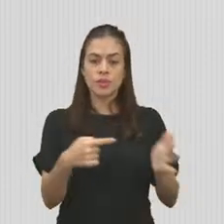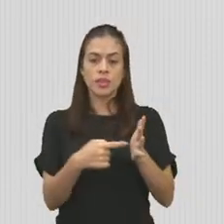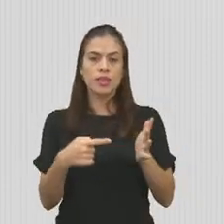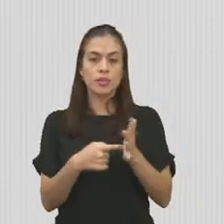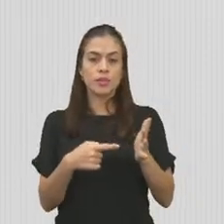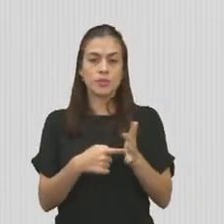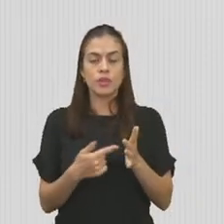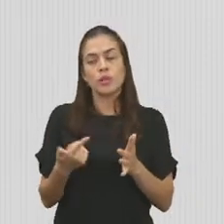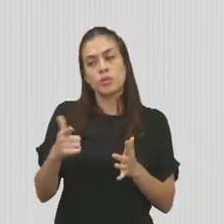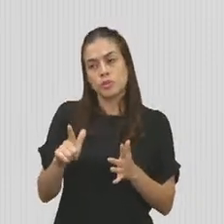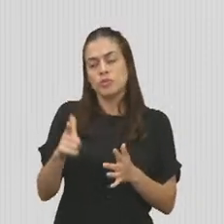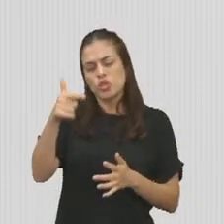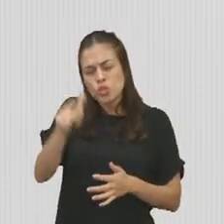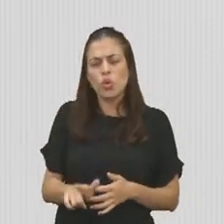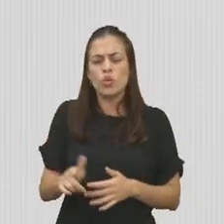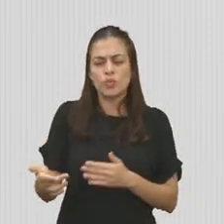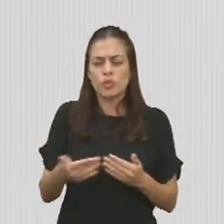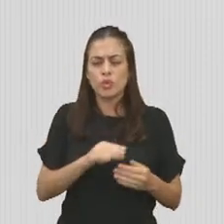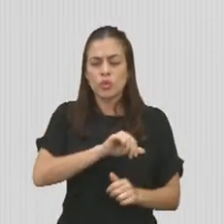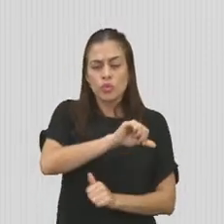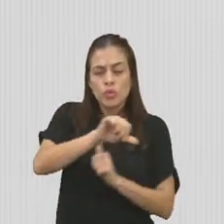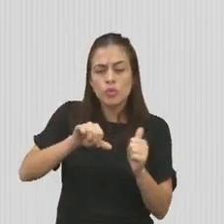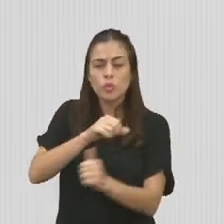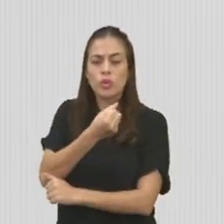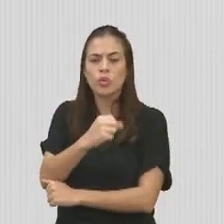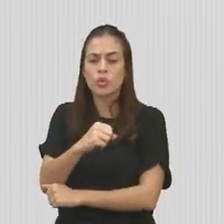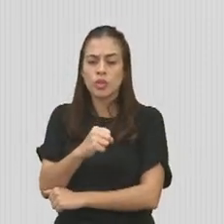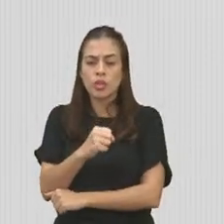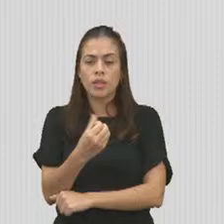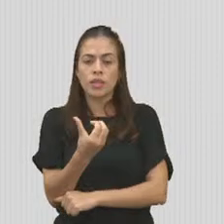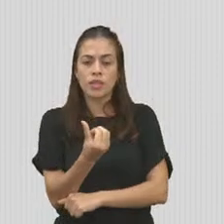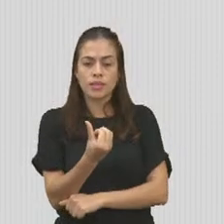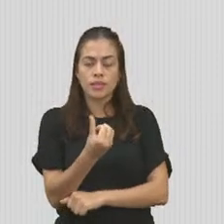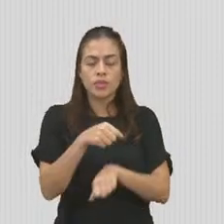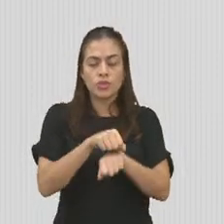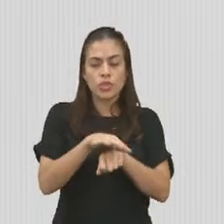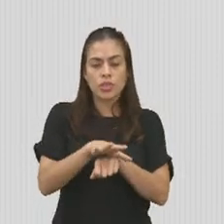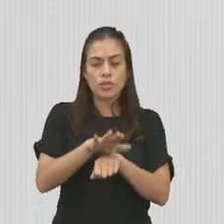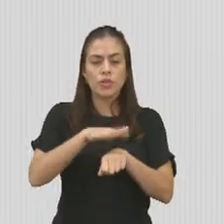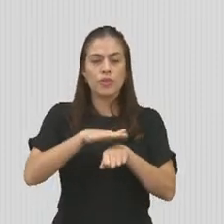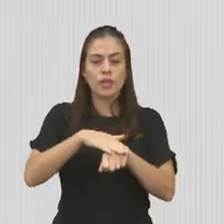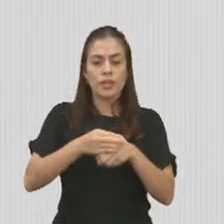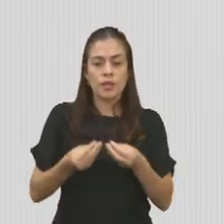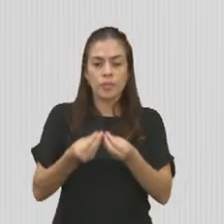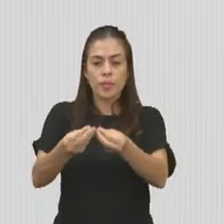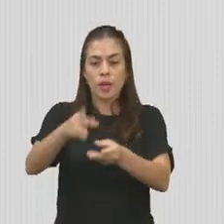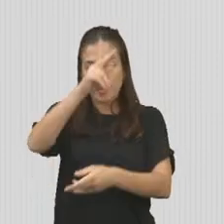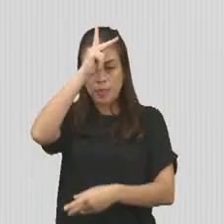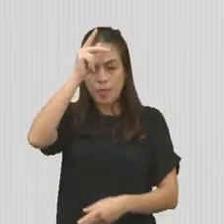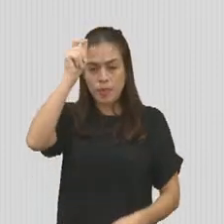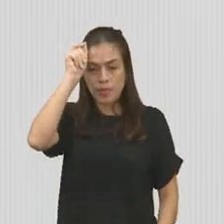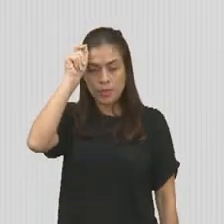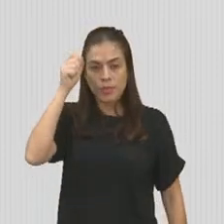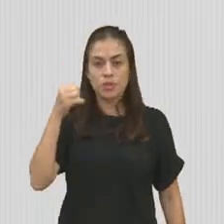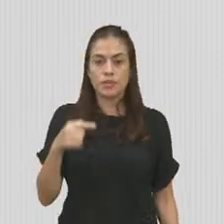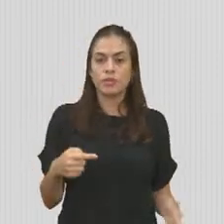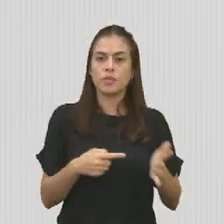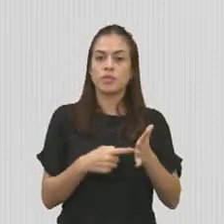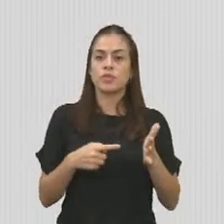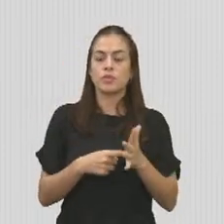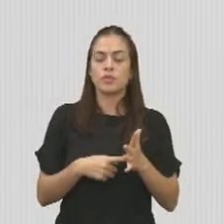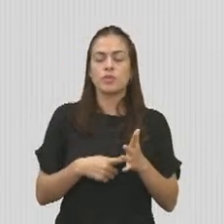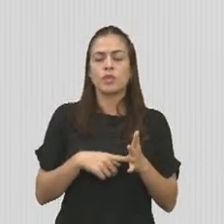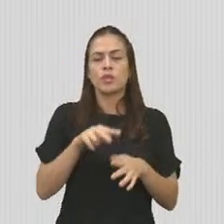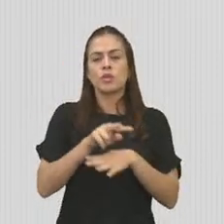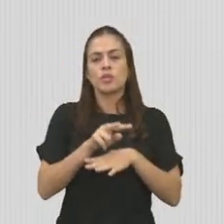delas repetidas, se transformaram em 86 indicações feitas para a Prefeitura. Agora já está com a Prefeitura. Se você fez uma denúncia envolvendo zeladoria para